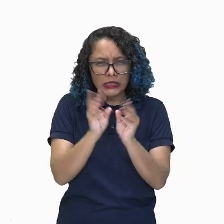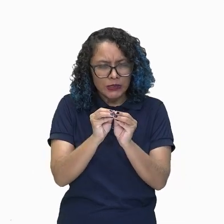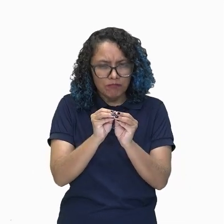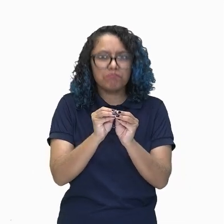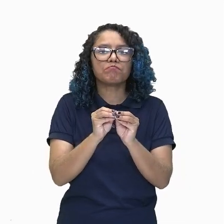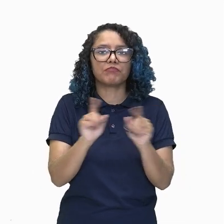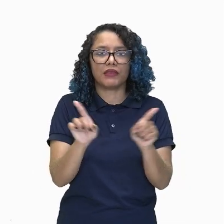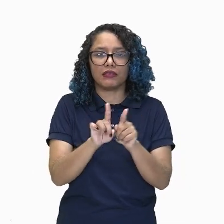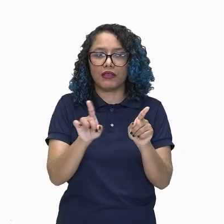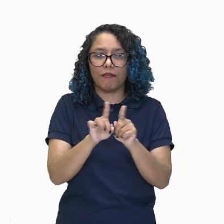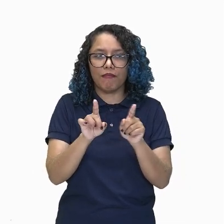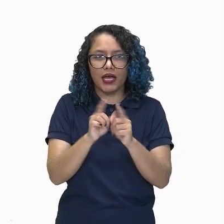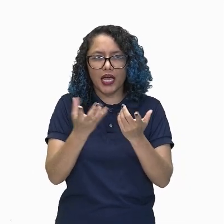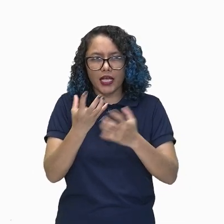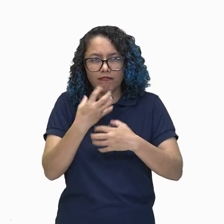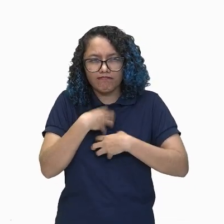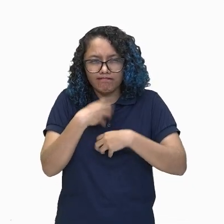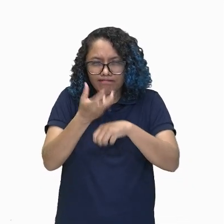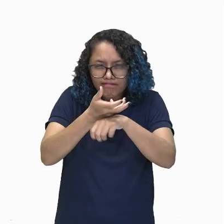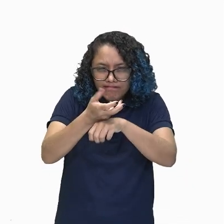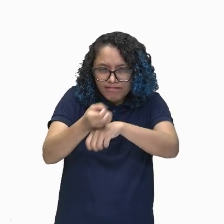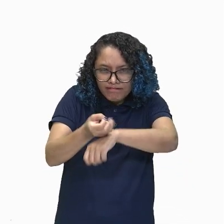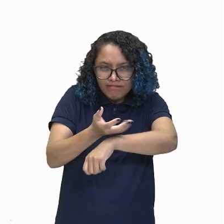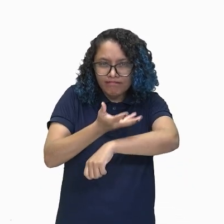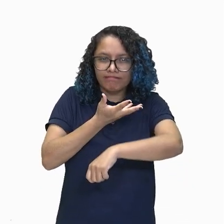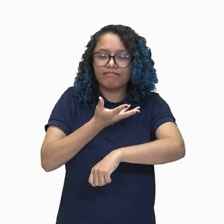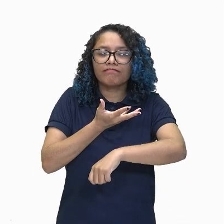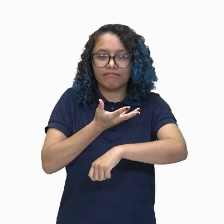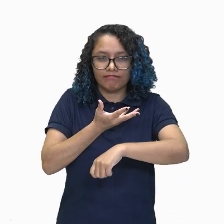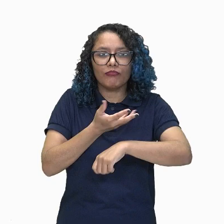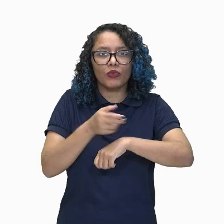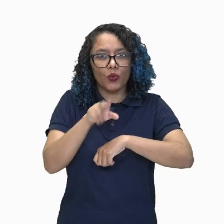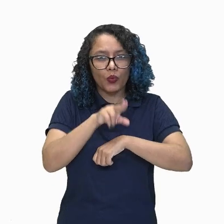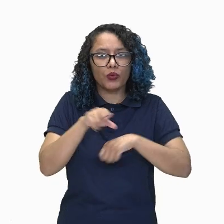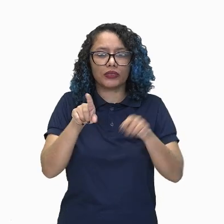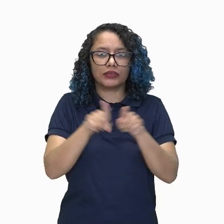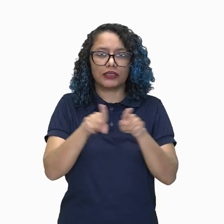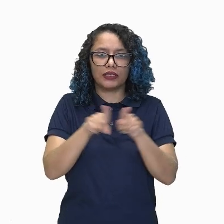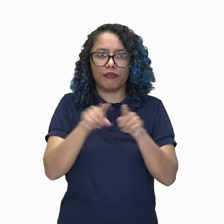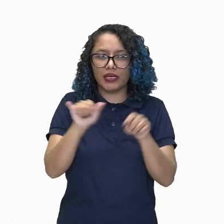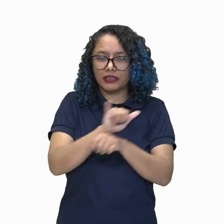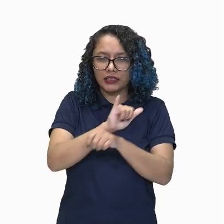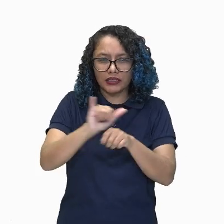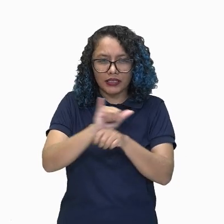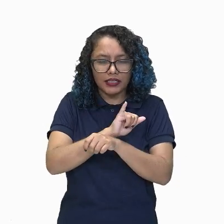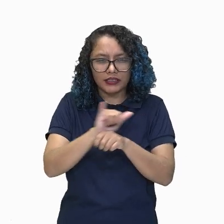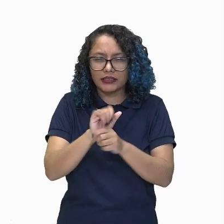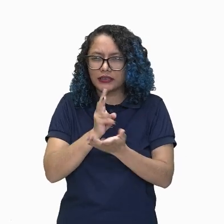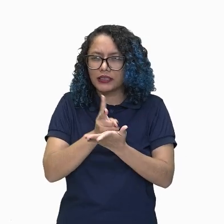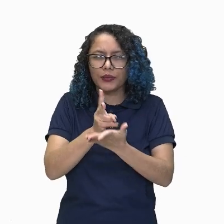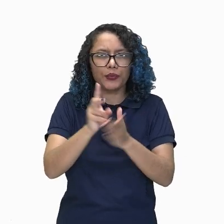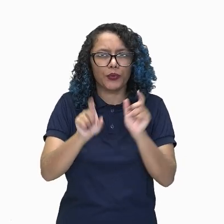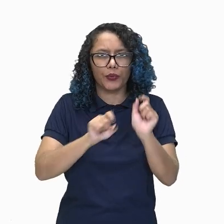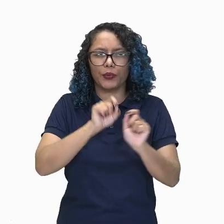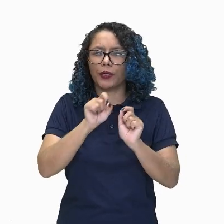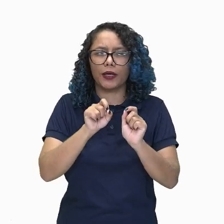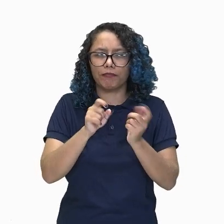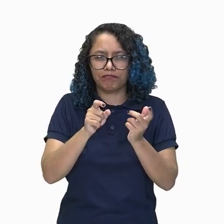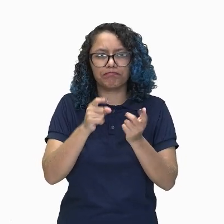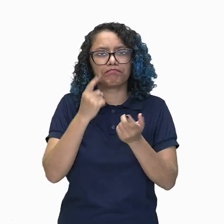apelos emocionais. Então, observe que eles vão utilizar muito como estratégia para atrair o